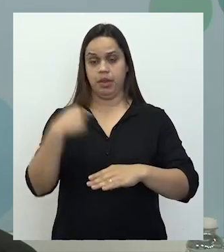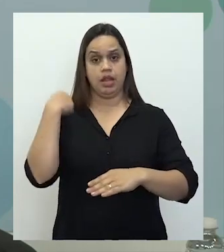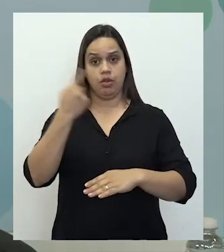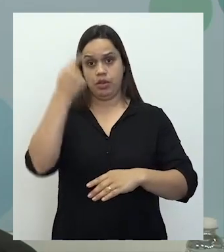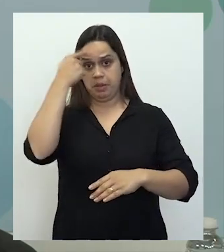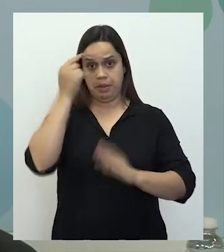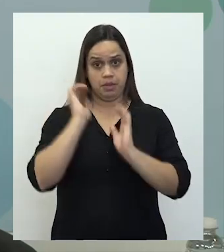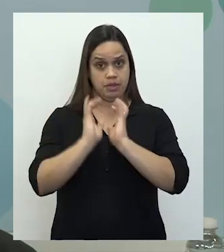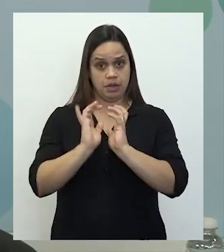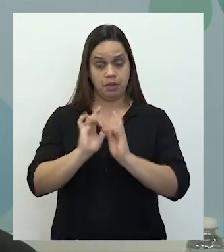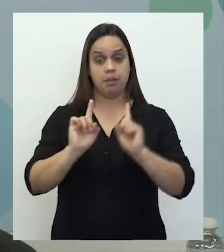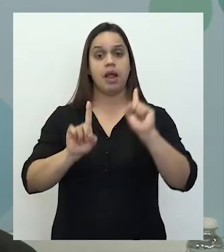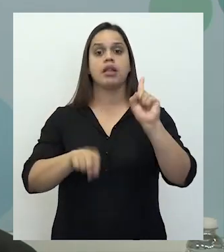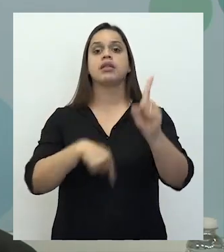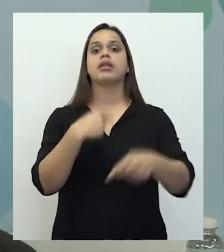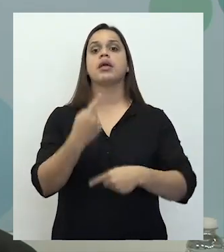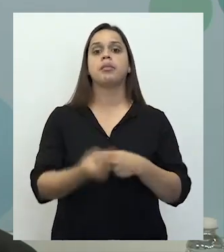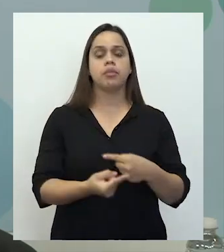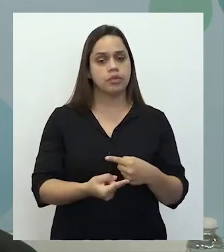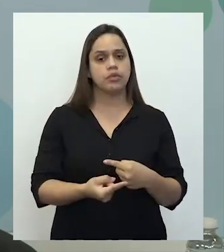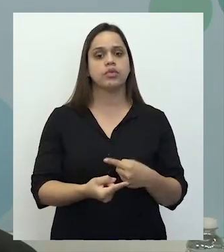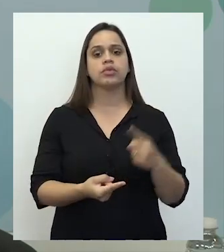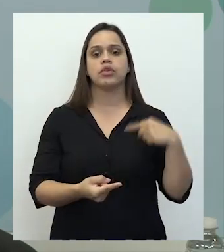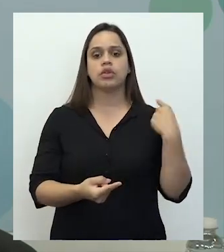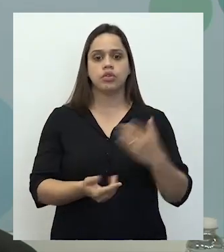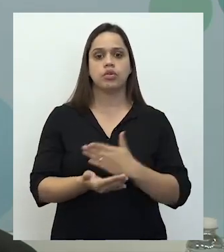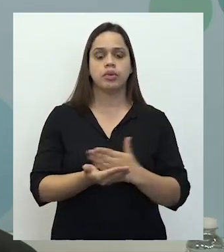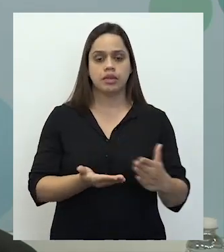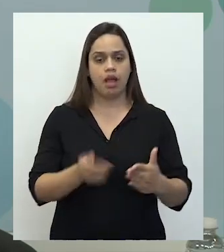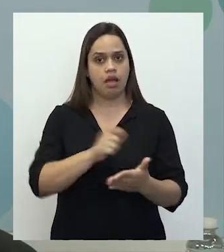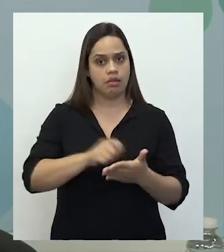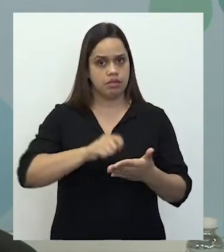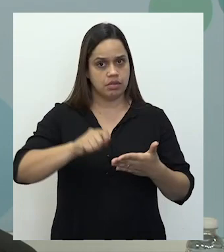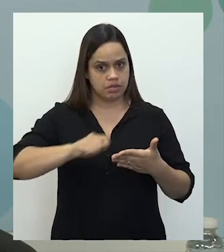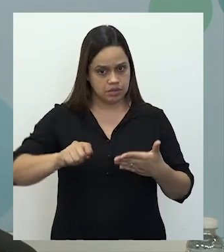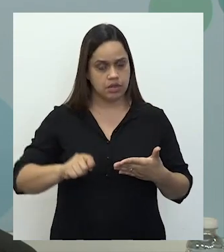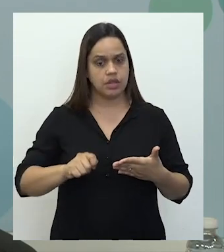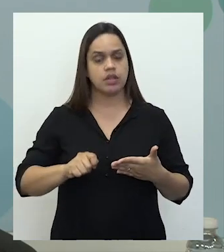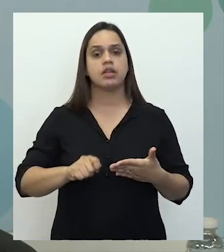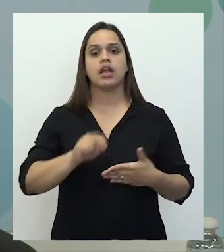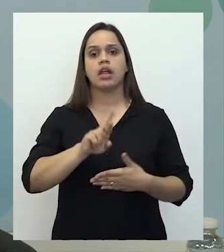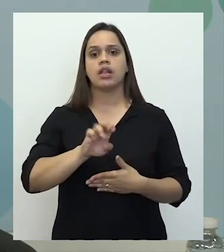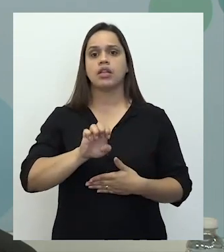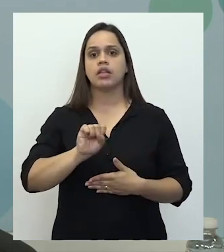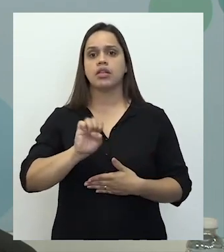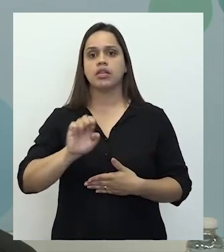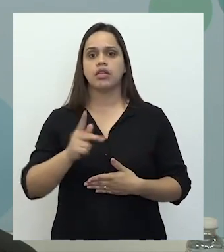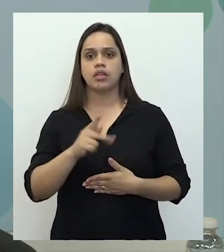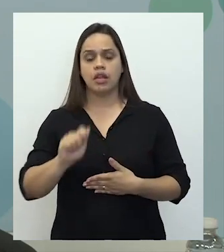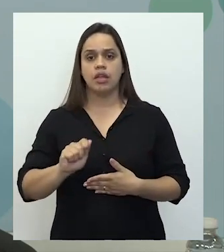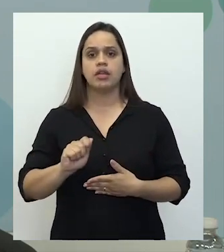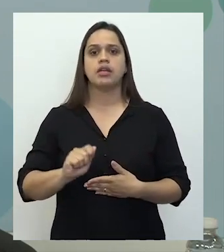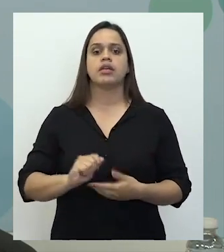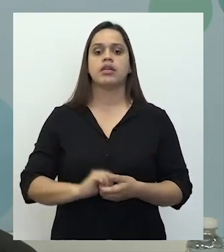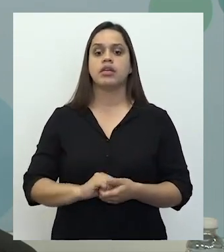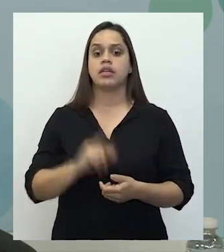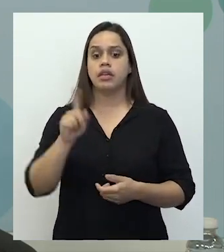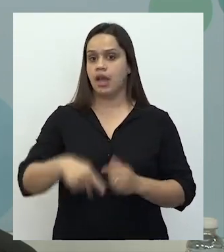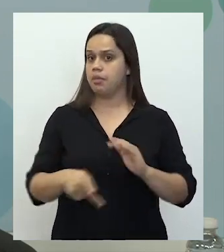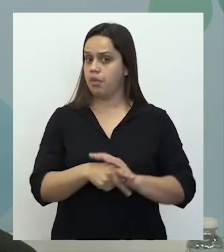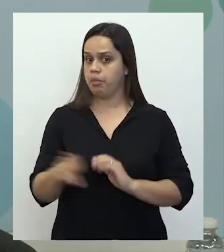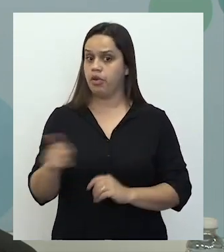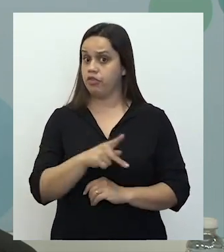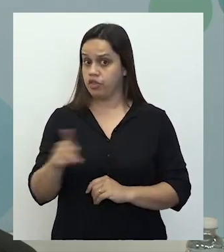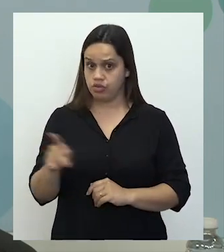refletir primeiro, para depois a gente partir para a escrita, da resenha, que a gente sabe que isso será aí professor e aluno